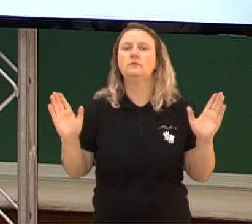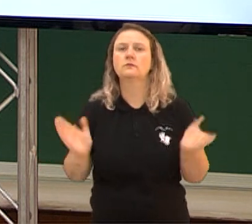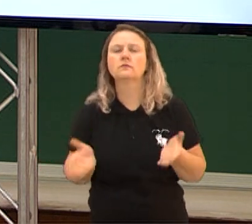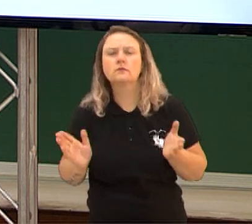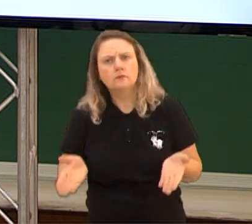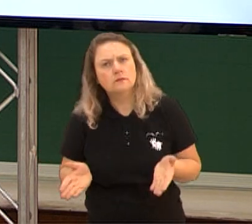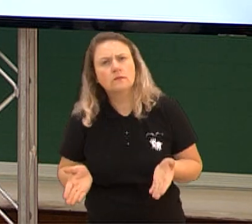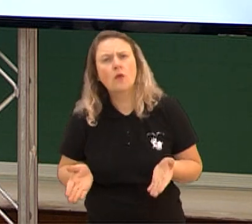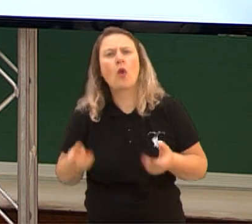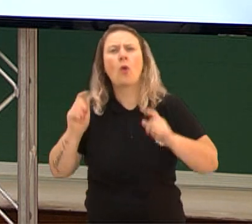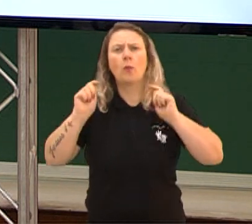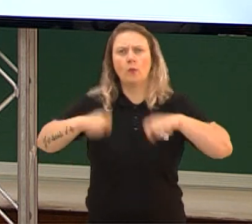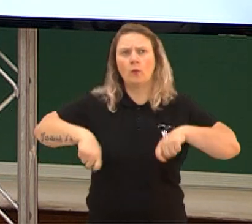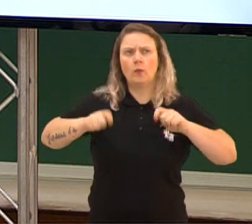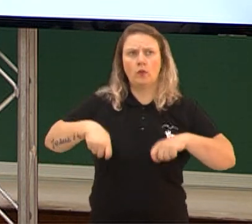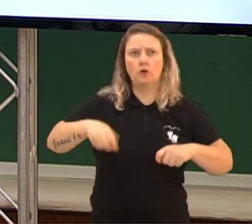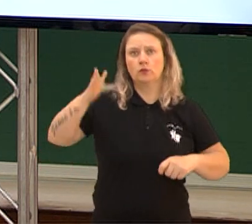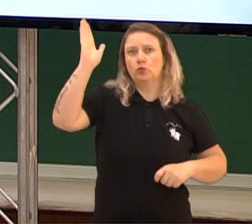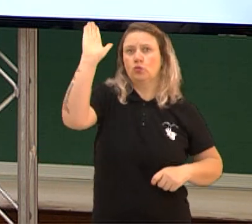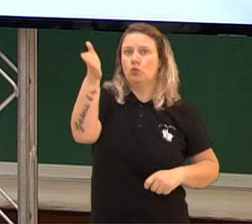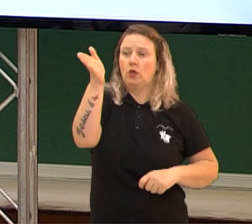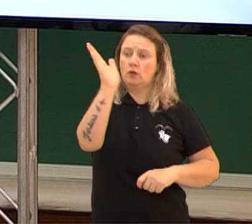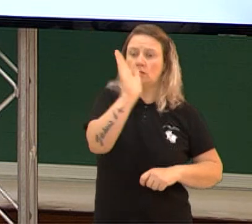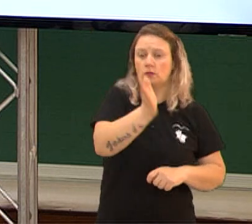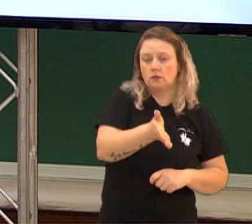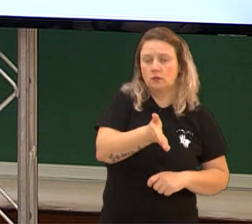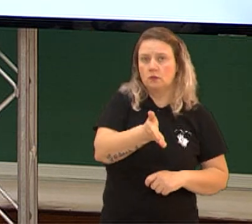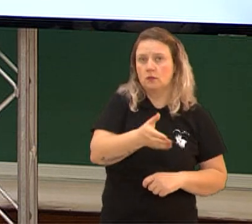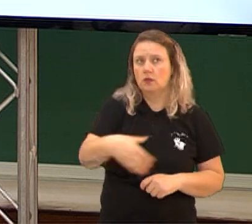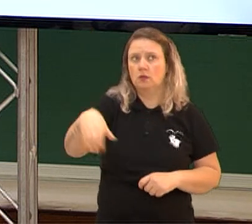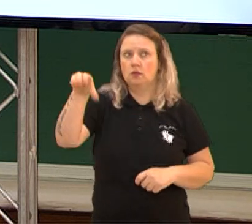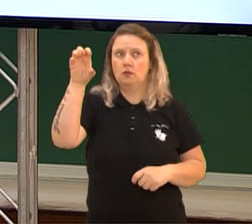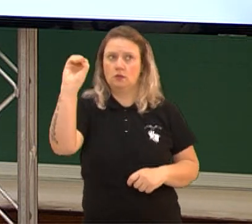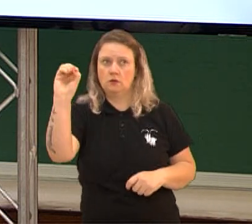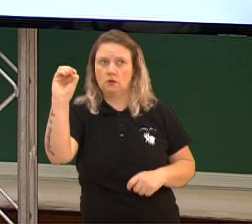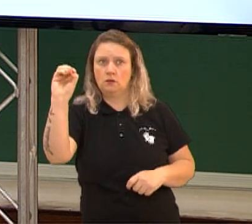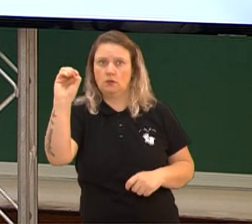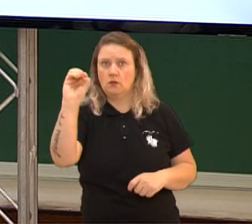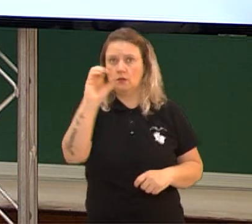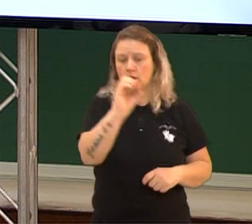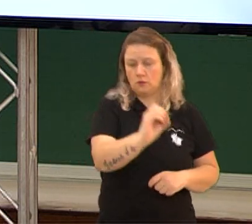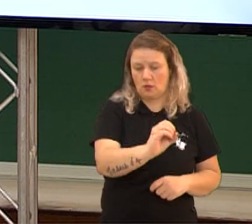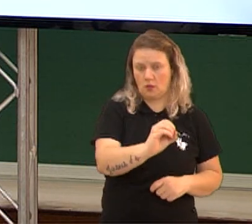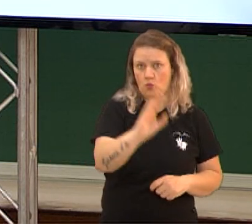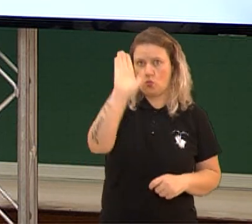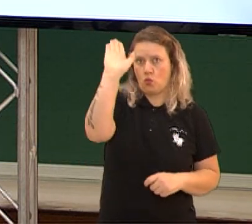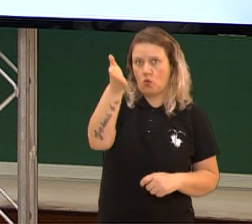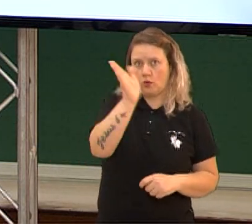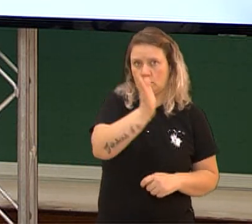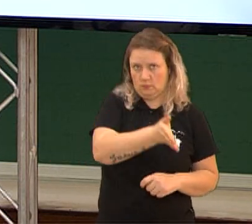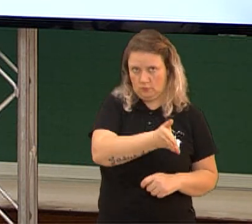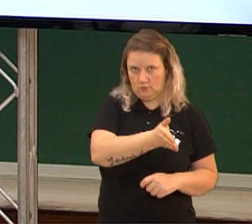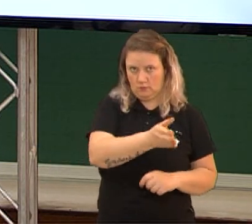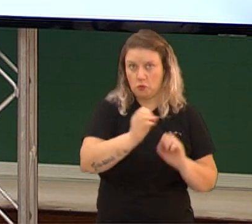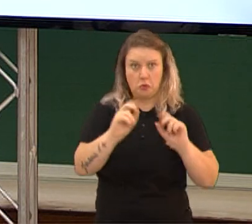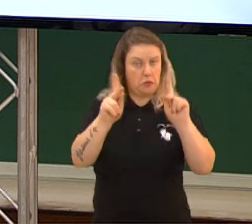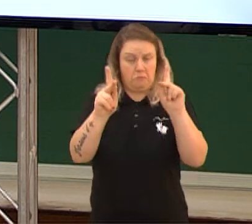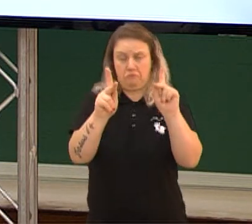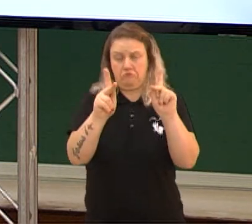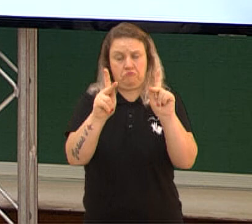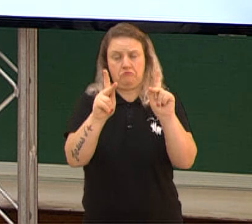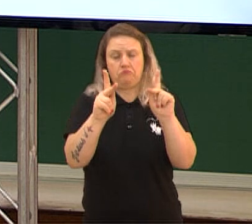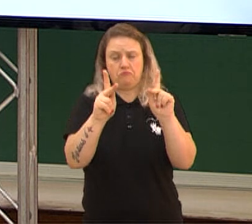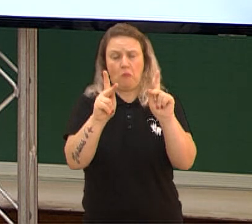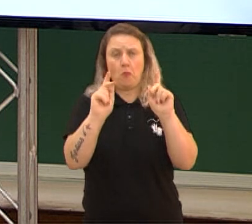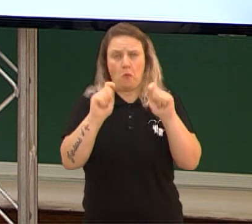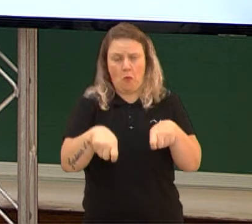Agora, pessoal, eu posso cortar esse cara aqui que dá 0 e esse cara aqui que dá 0. Tudo bem? Porque é 0, né?